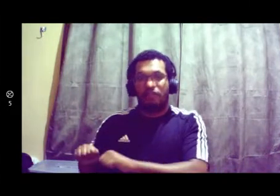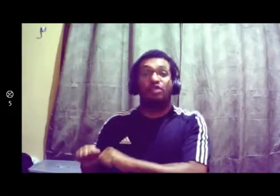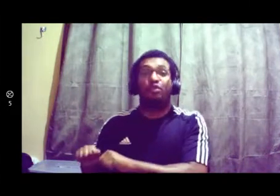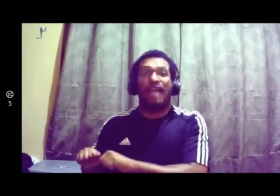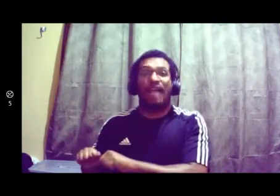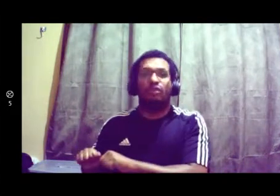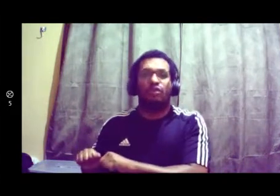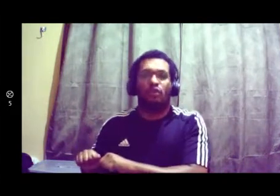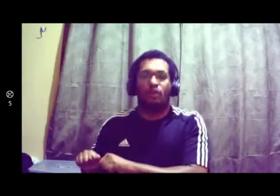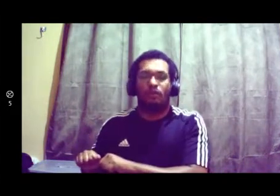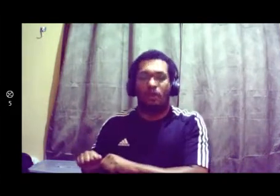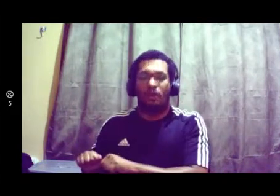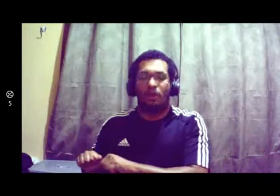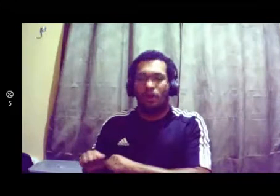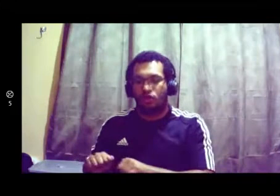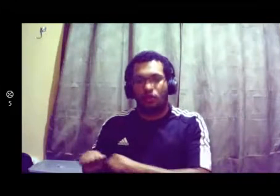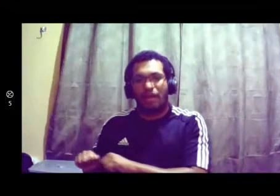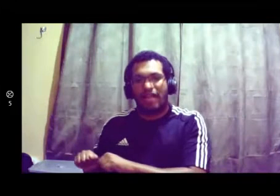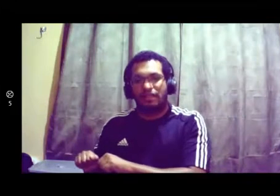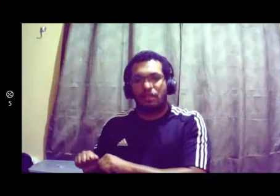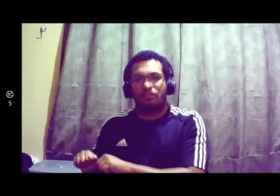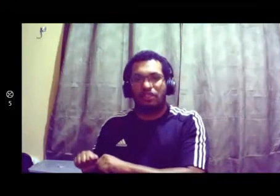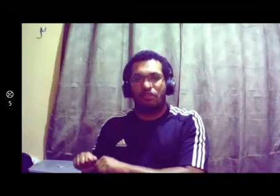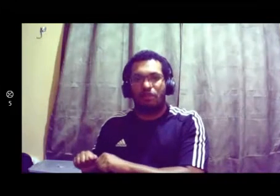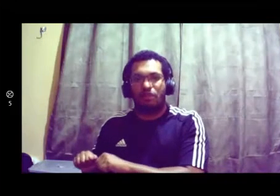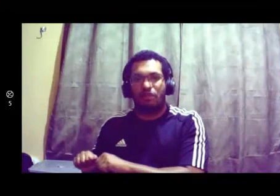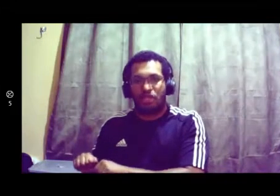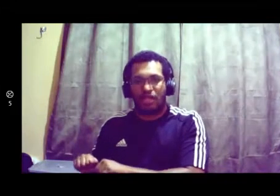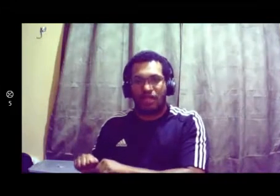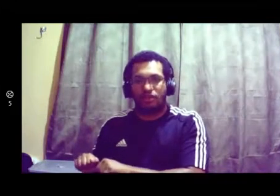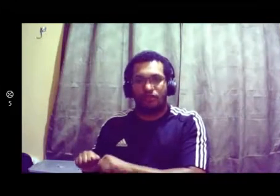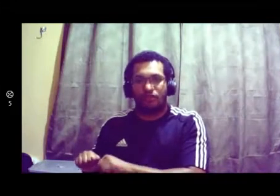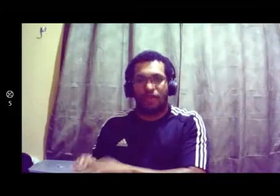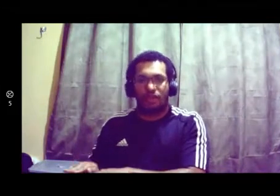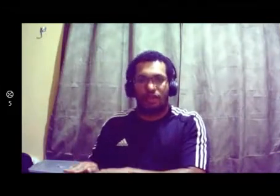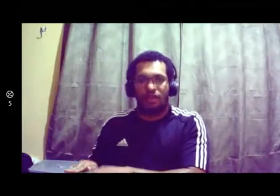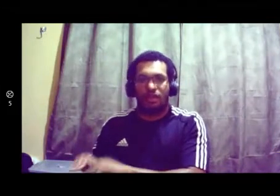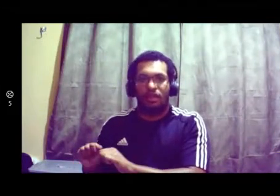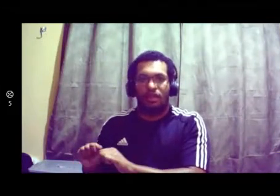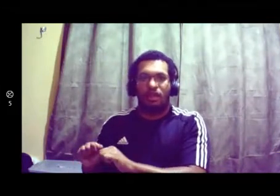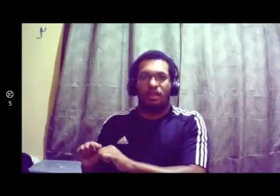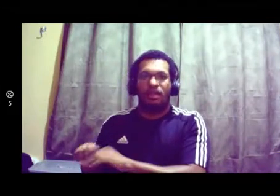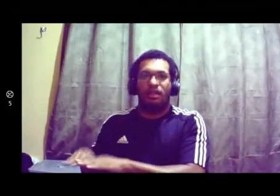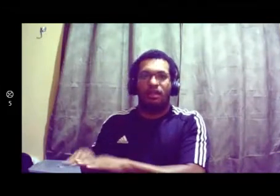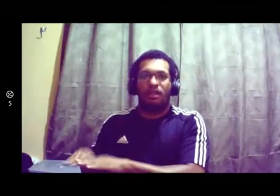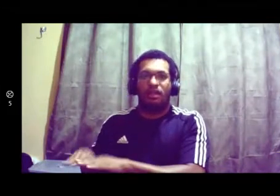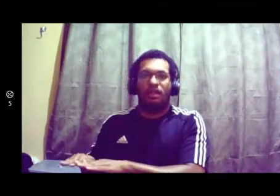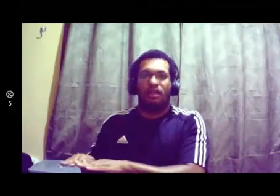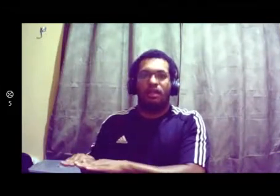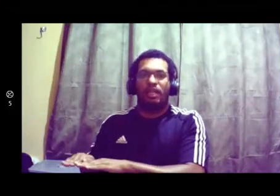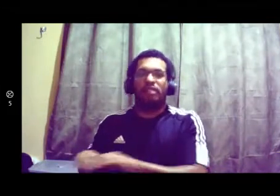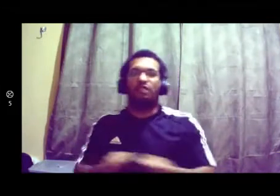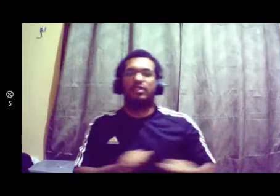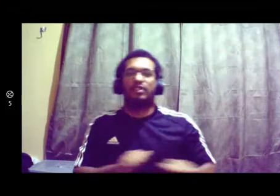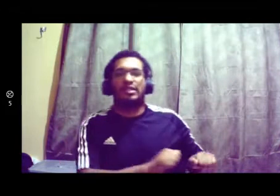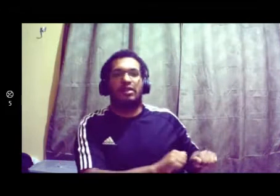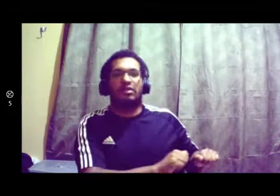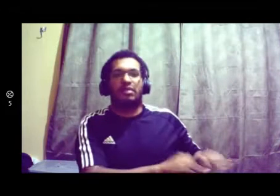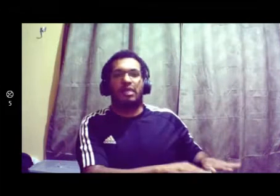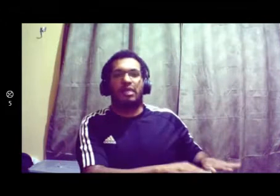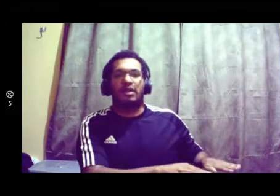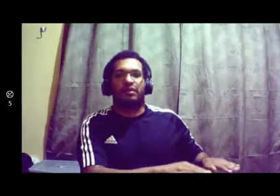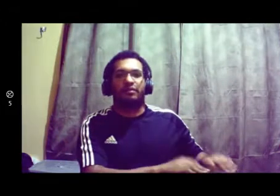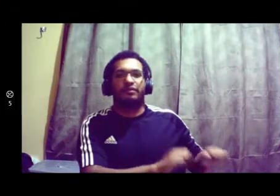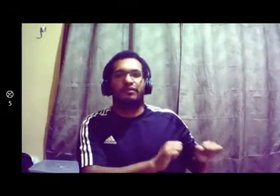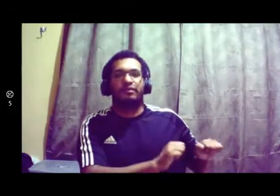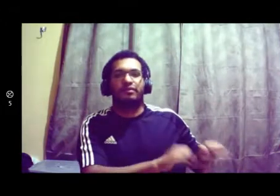você faz do lado do seu corpo. Eu tô, no caso aqui, eu estou fazendo do meu lado direito, né? E aí você pode fazer do lado esquerdo